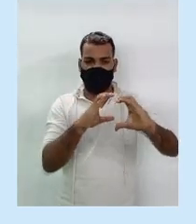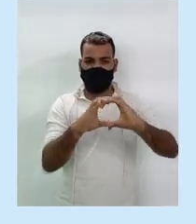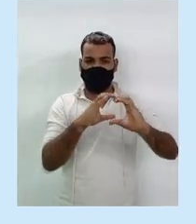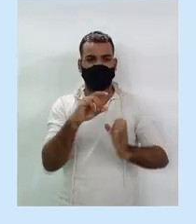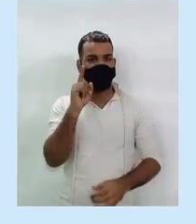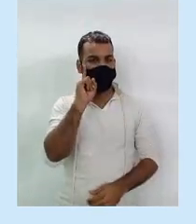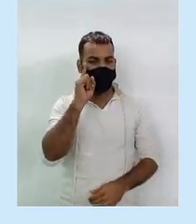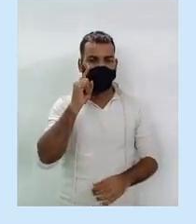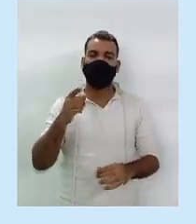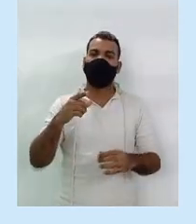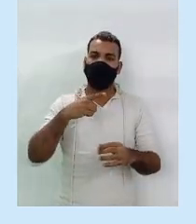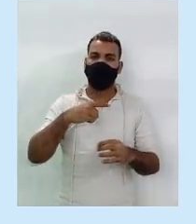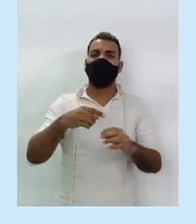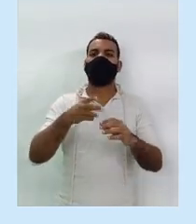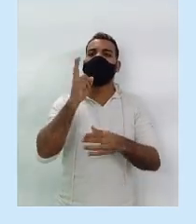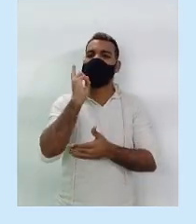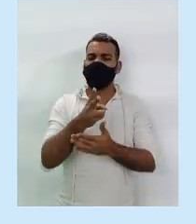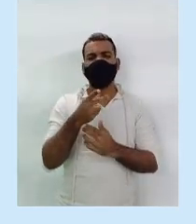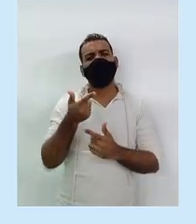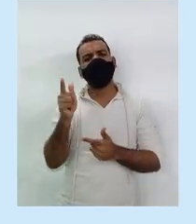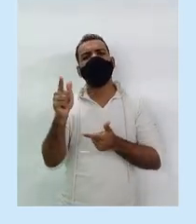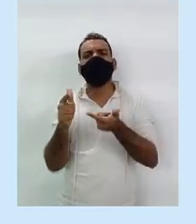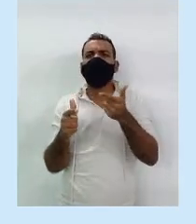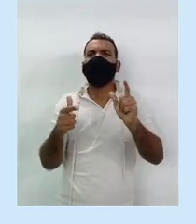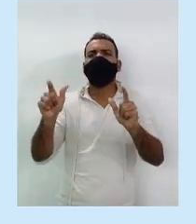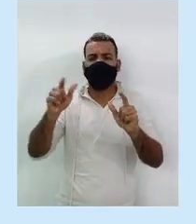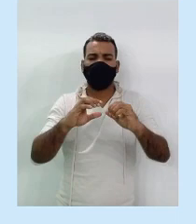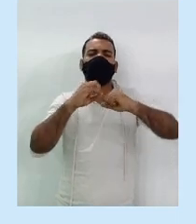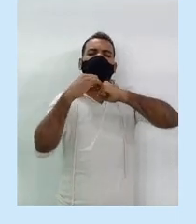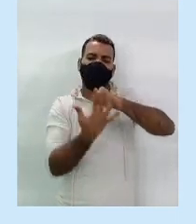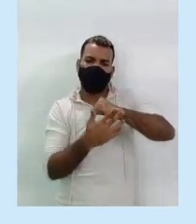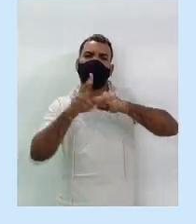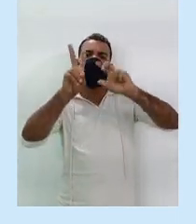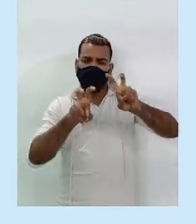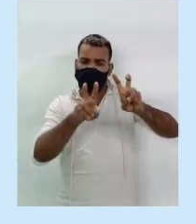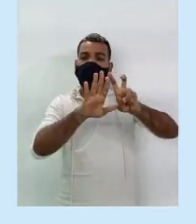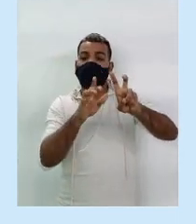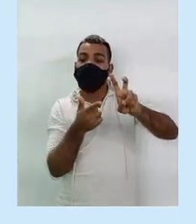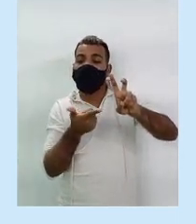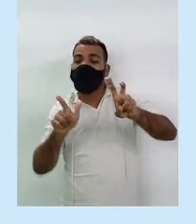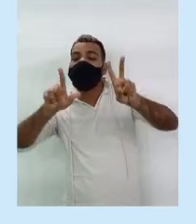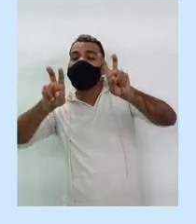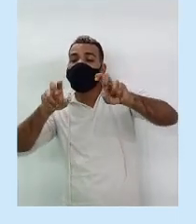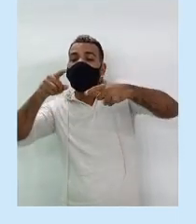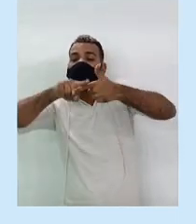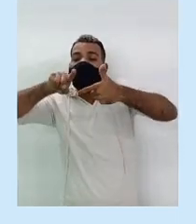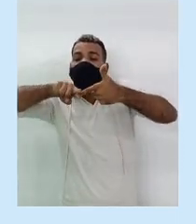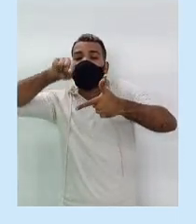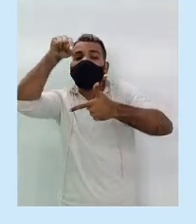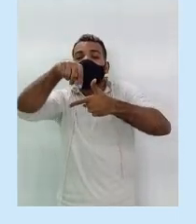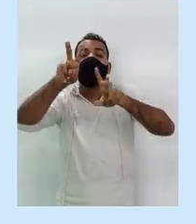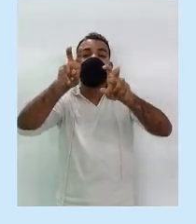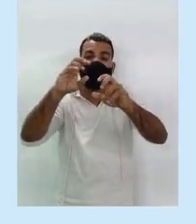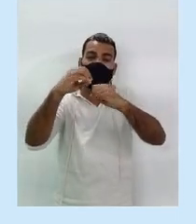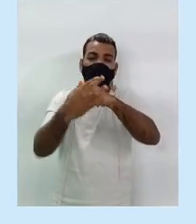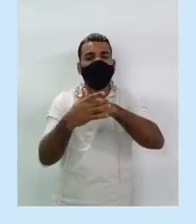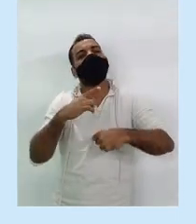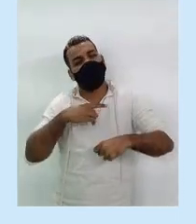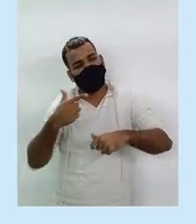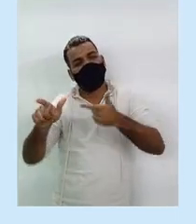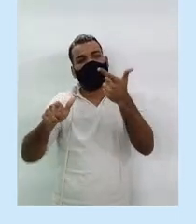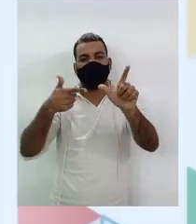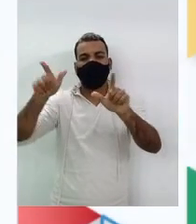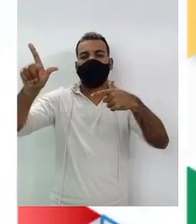diariamente relatam, sempre abordando um ponto a mais, para uma relevância social. Gravem bem isso. E ainda trago